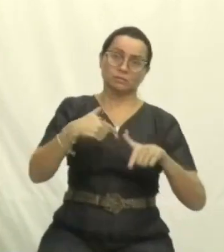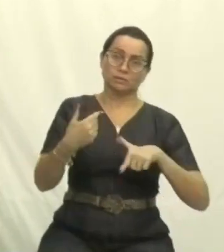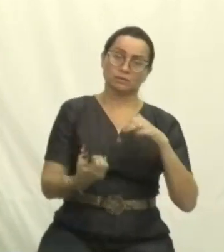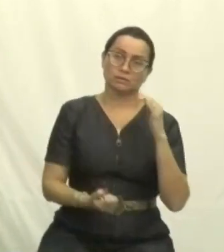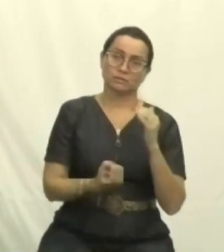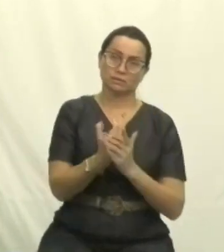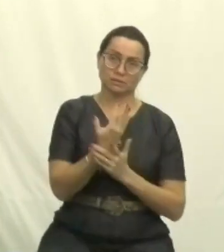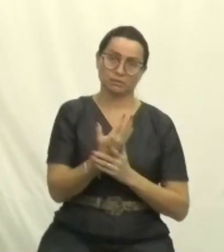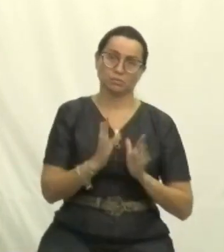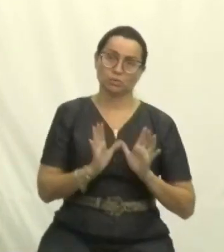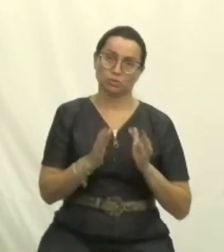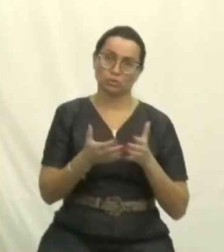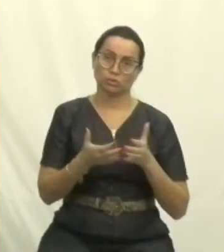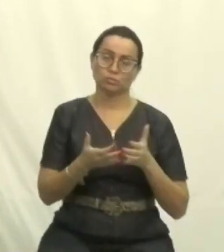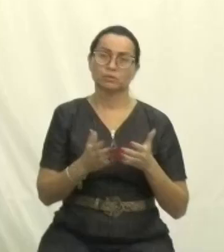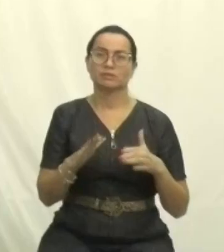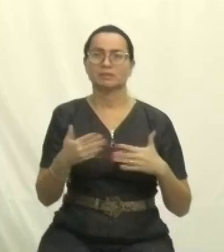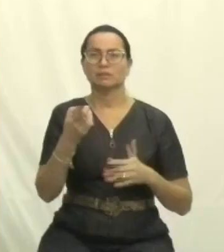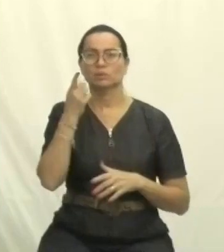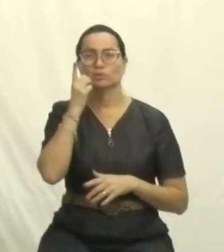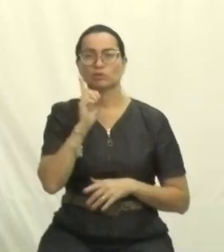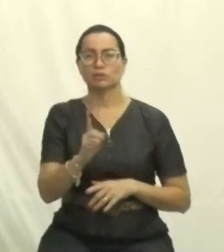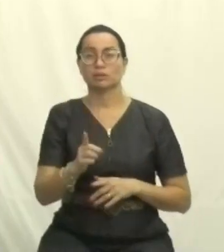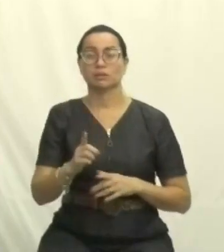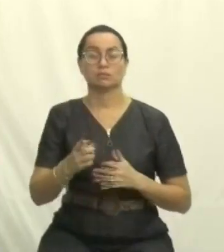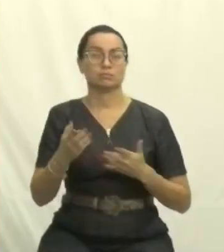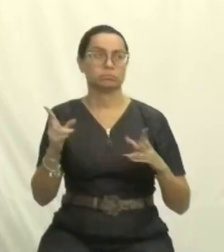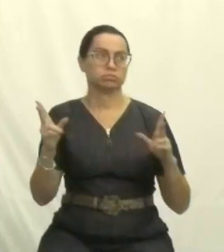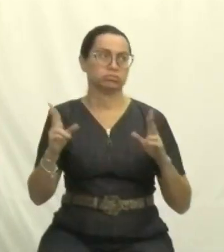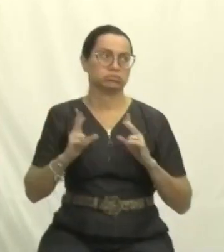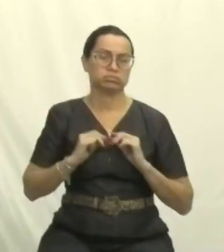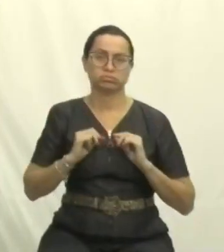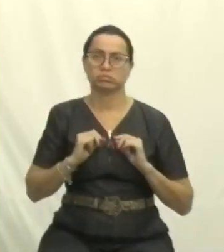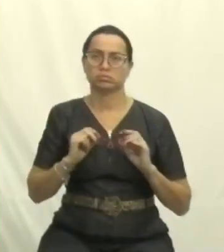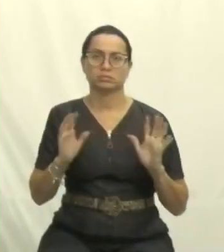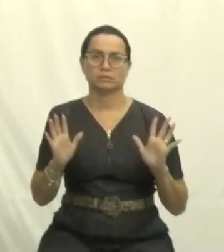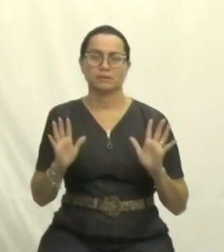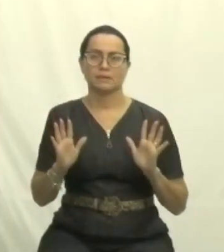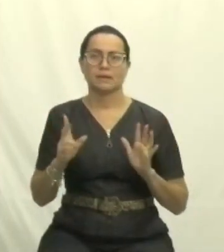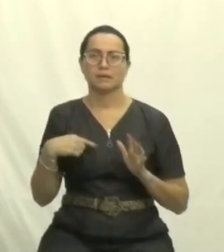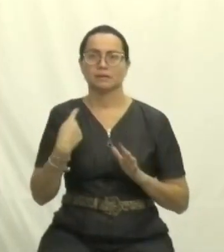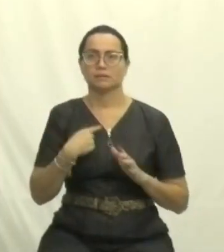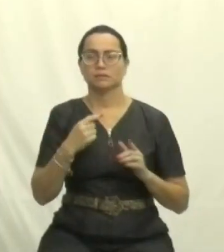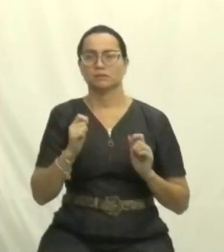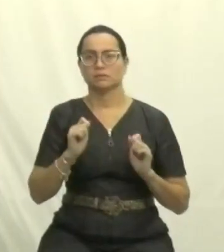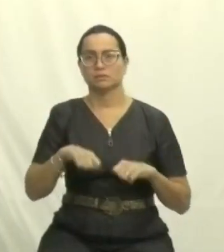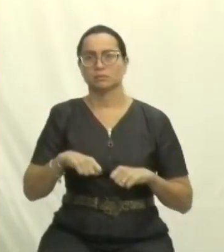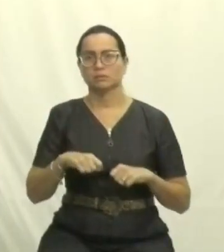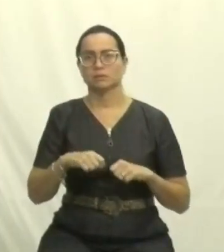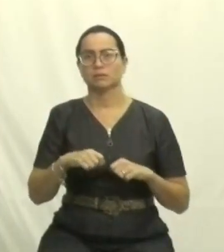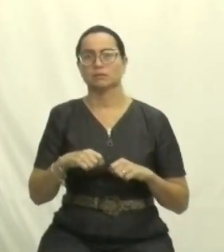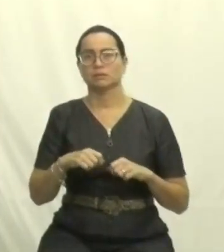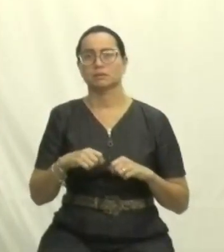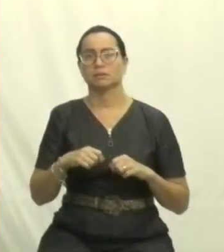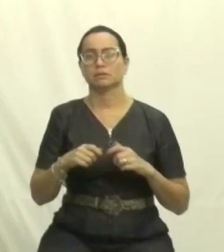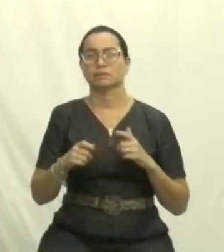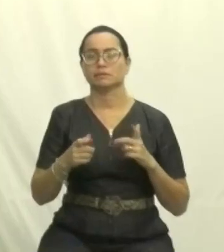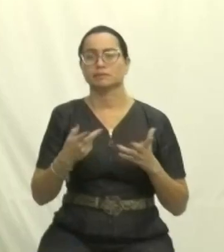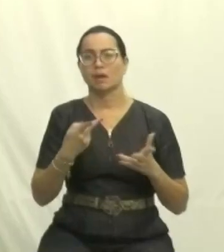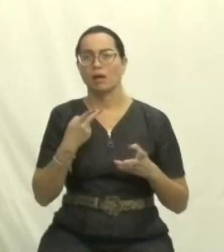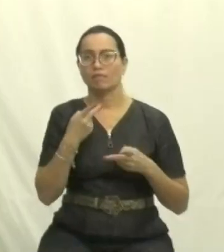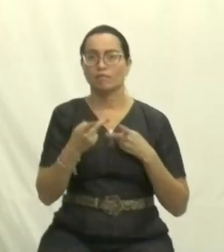na nossa comissão. Foi mais um dia bastante intenso, um dia em que nós pudemos colocar algumas contradições